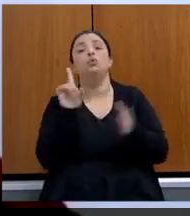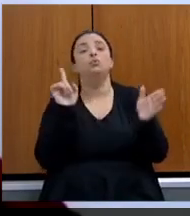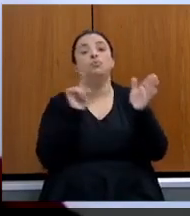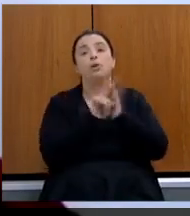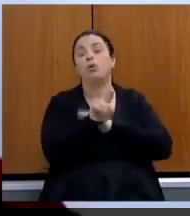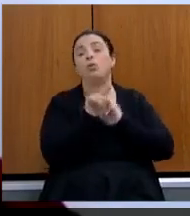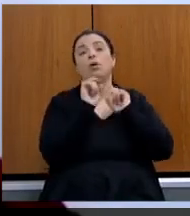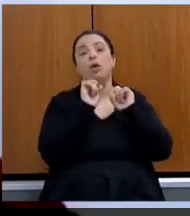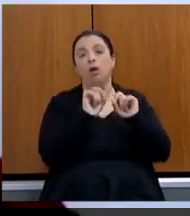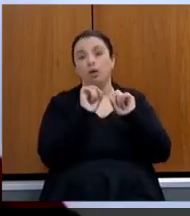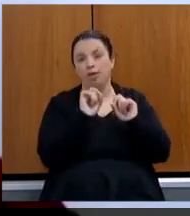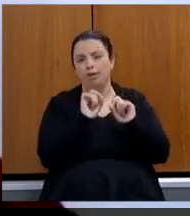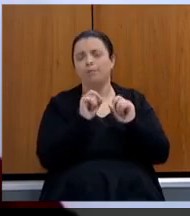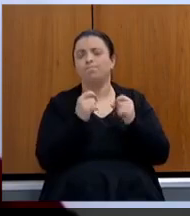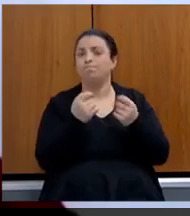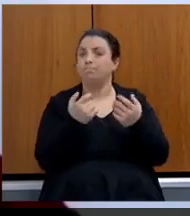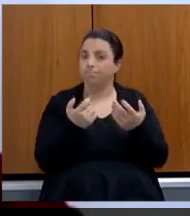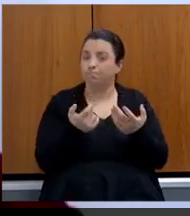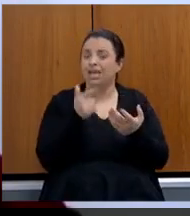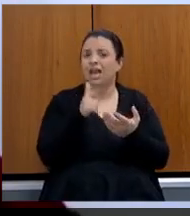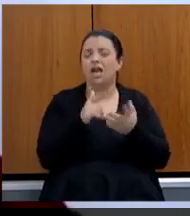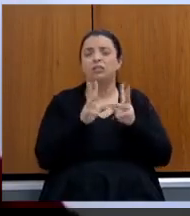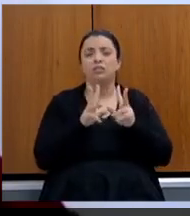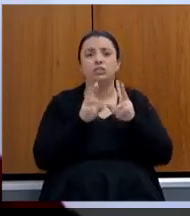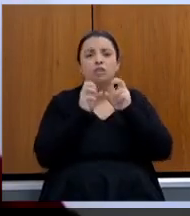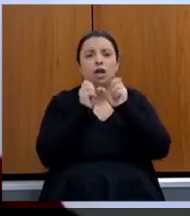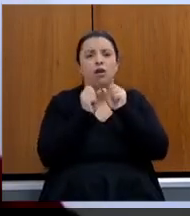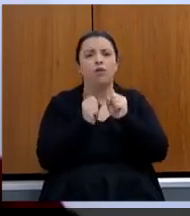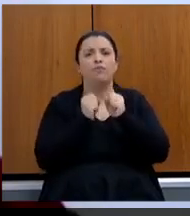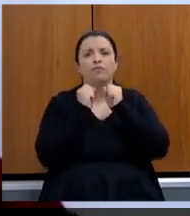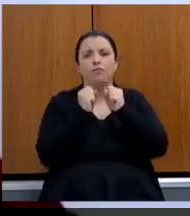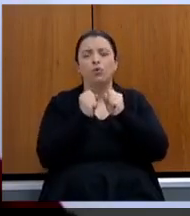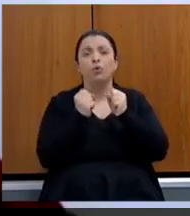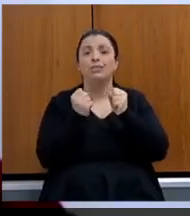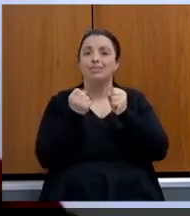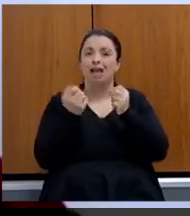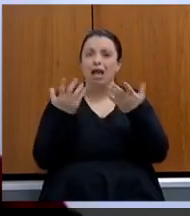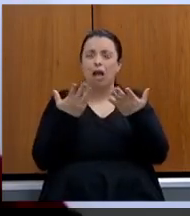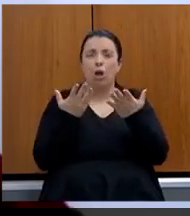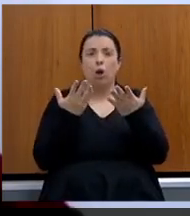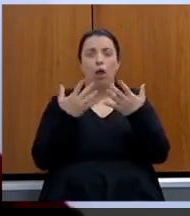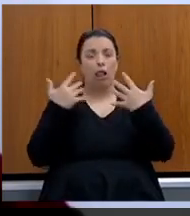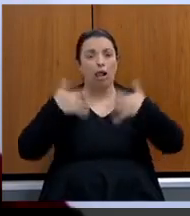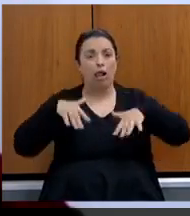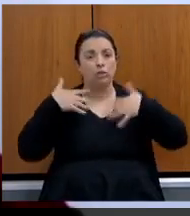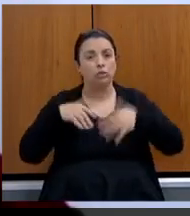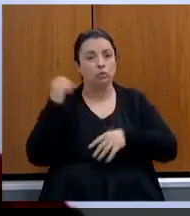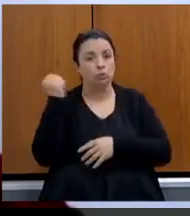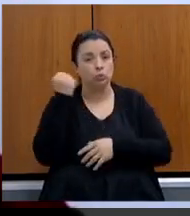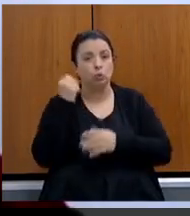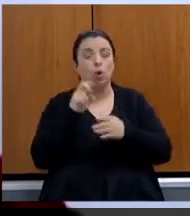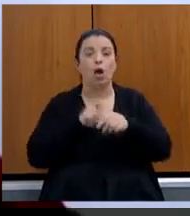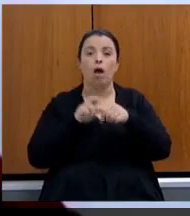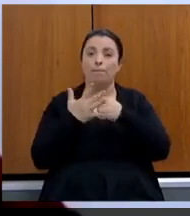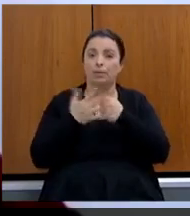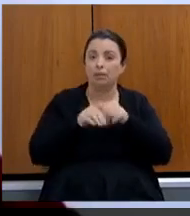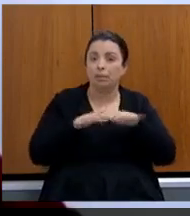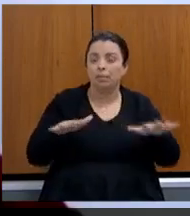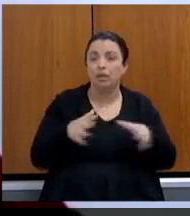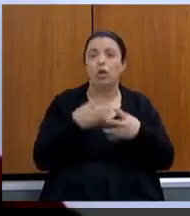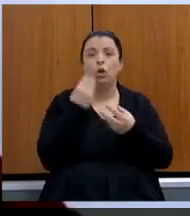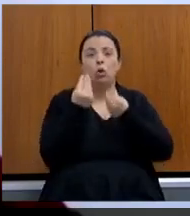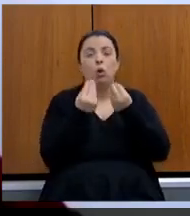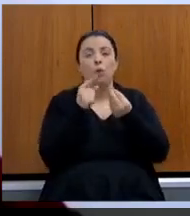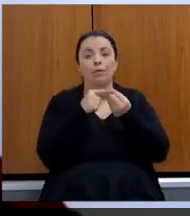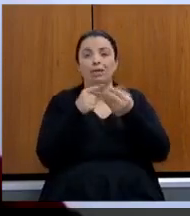tem a ver com esse é intensidade né do do momento da pandemia como que academia acentua